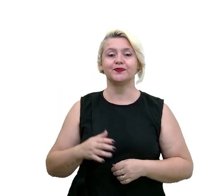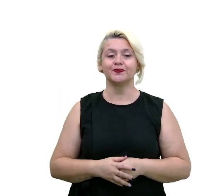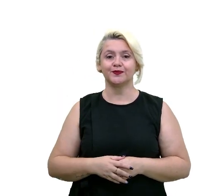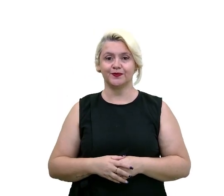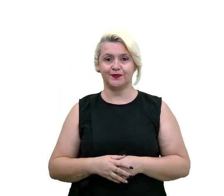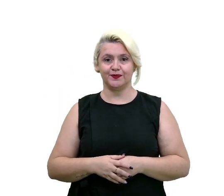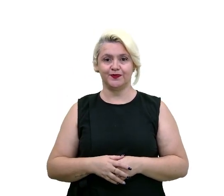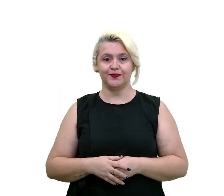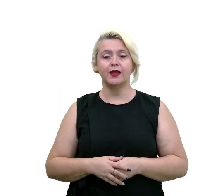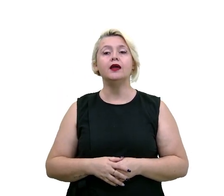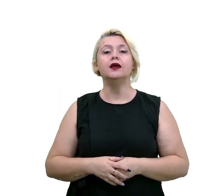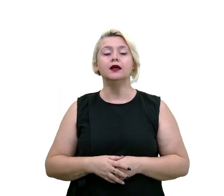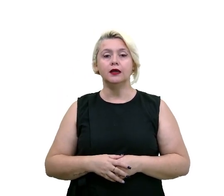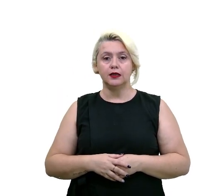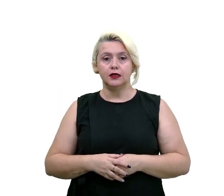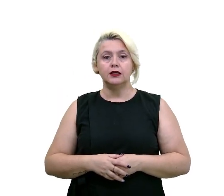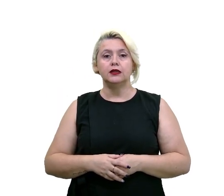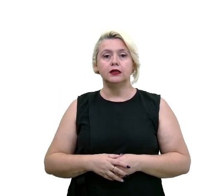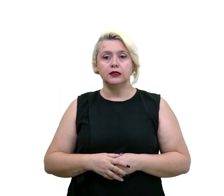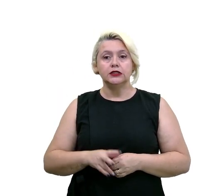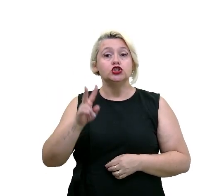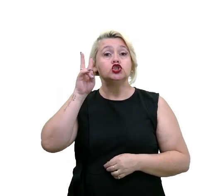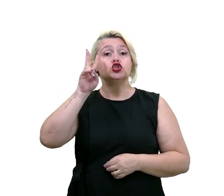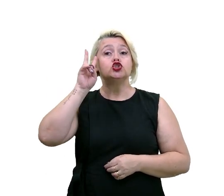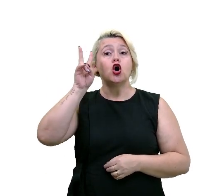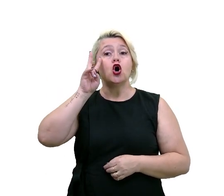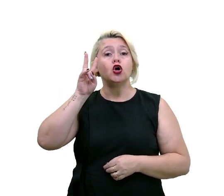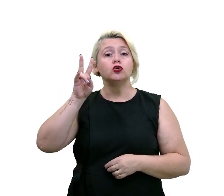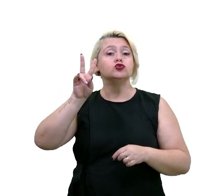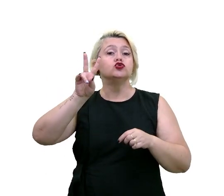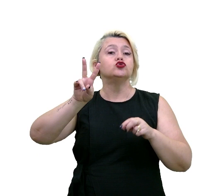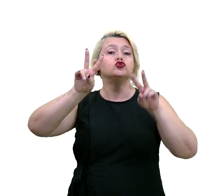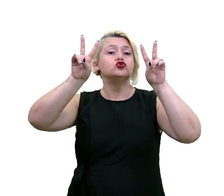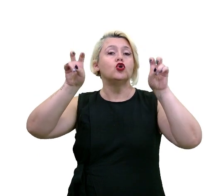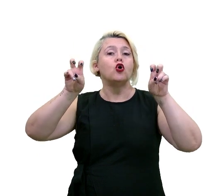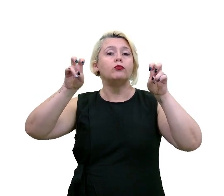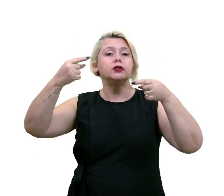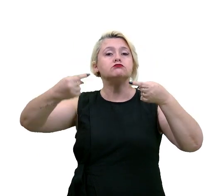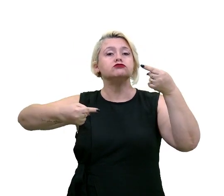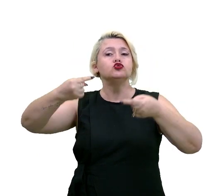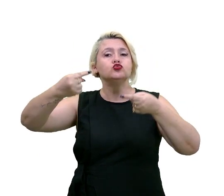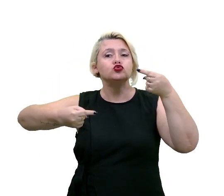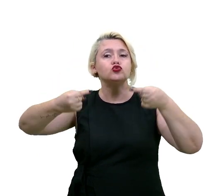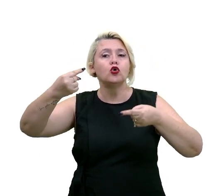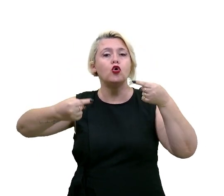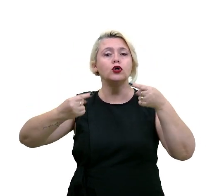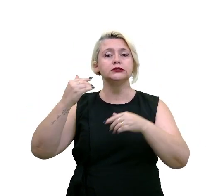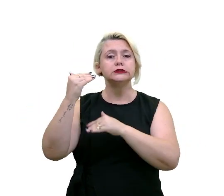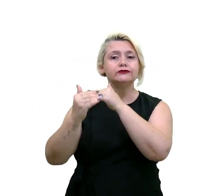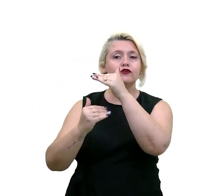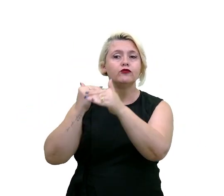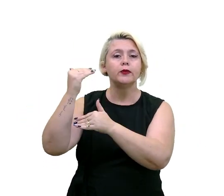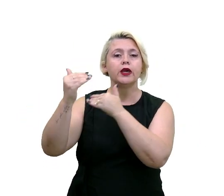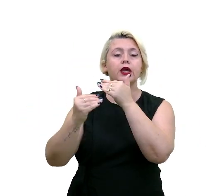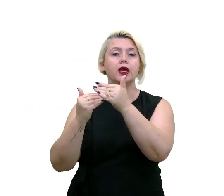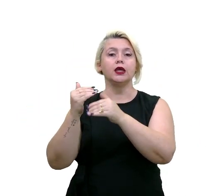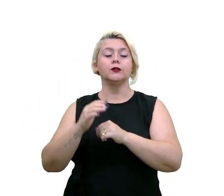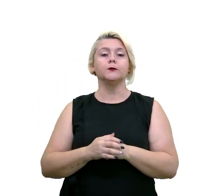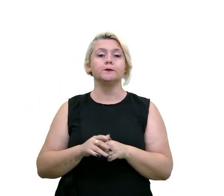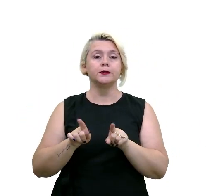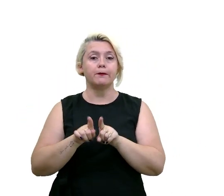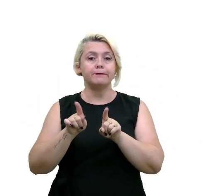Histórico dessa questão. As discussões, né, sobre o desenvolvimento junto com